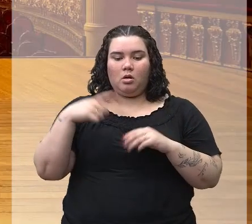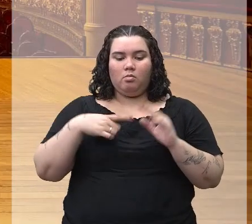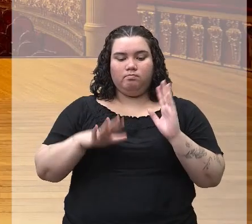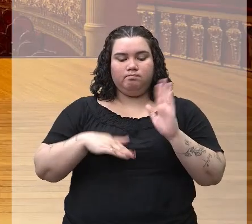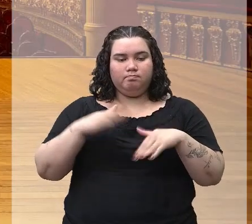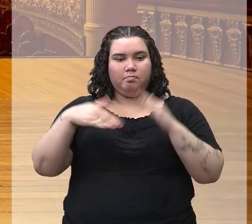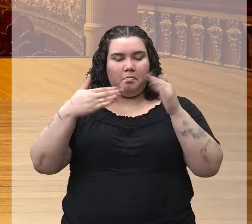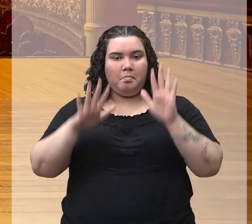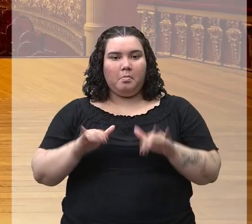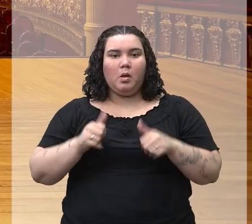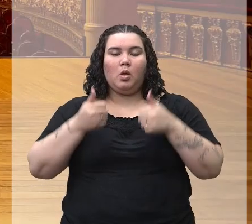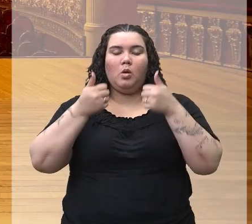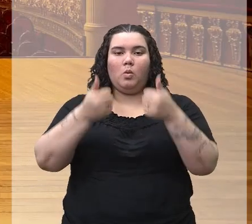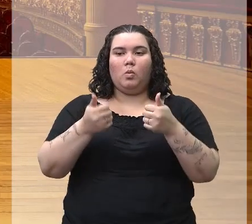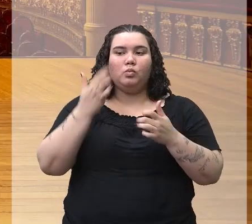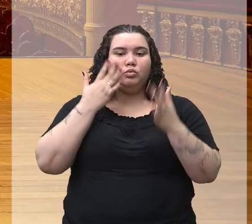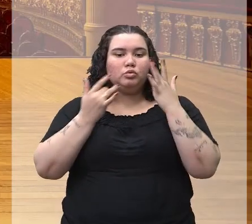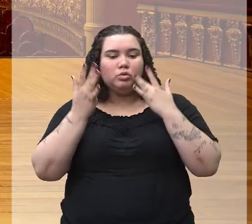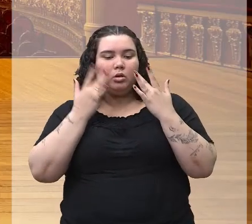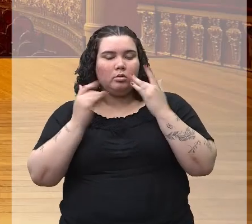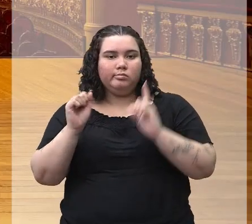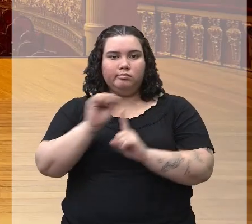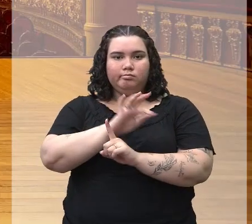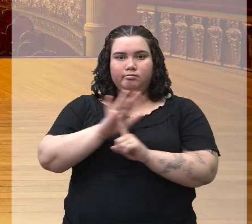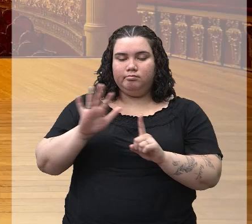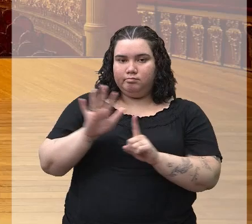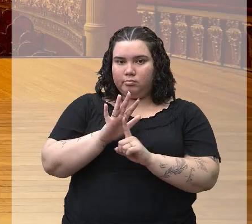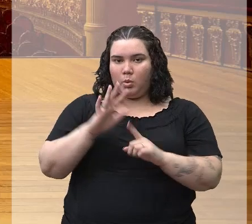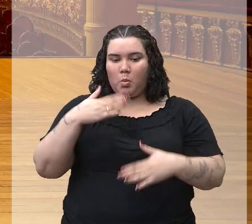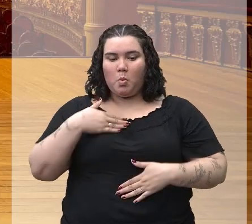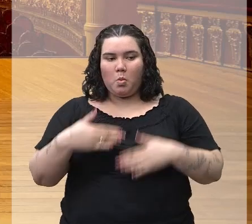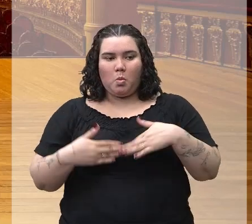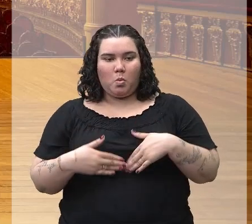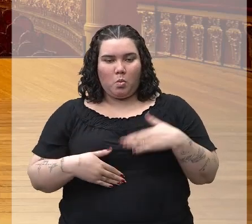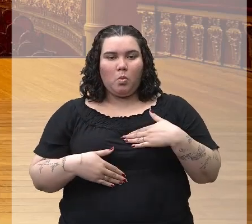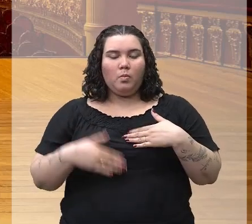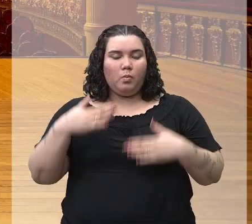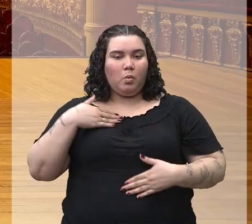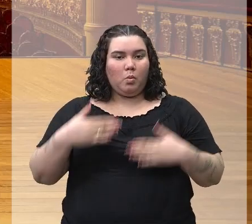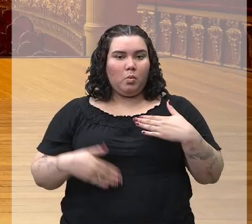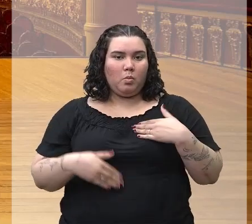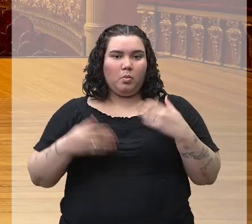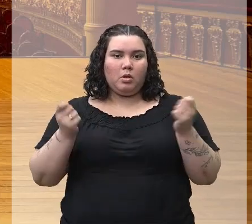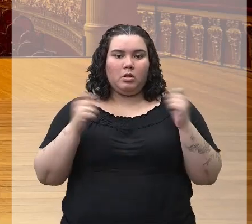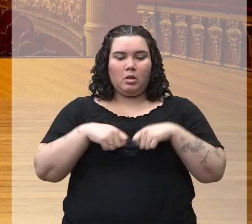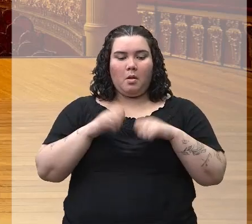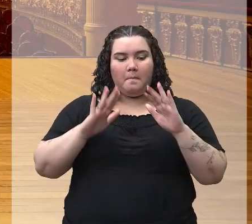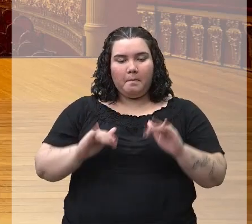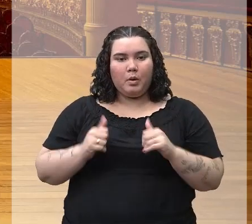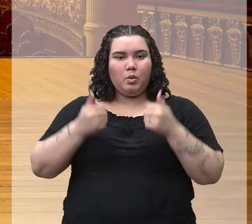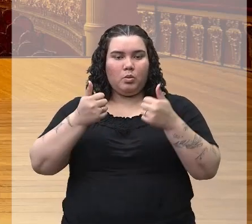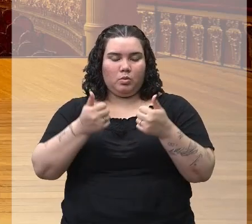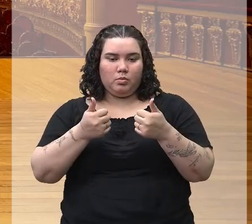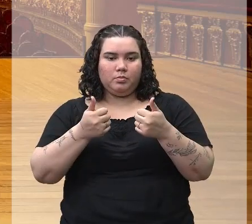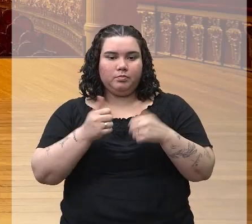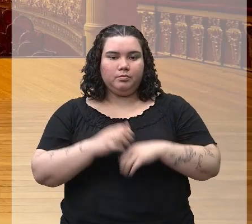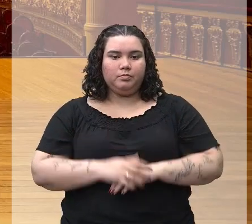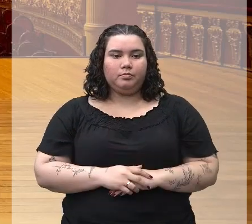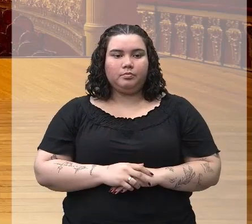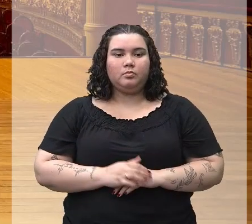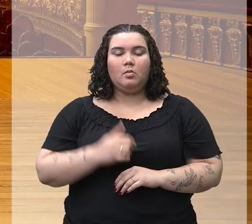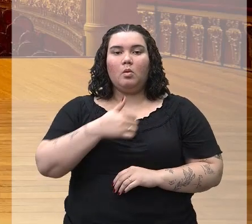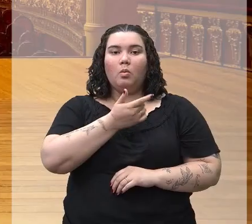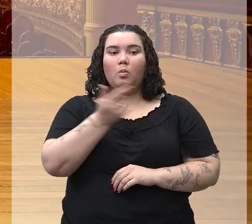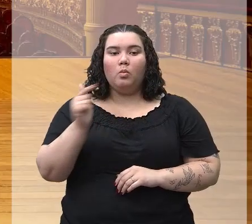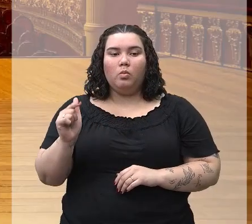aperfeiçoar a minha ação cênica, a minha expressão corporal, ela pode ser melhorada e aperfeiçoada. Outra